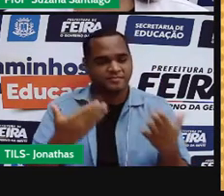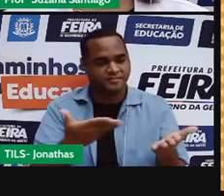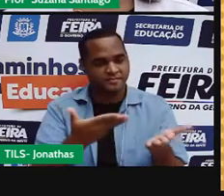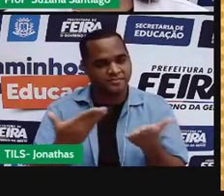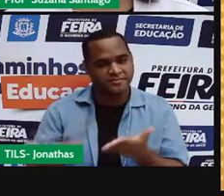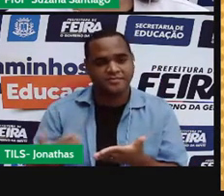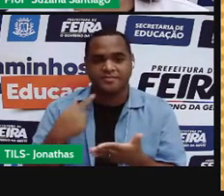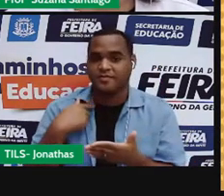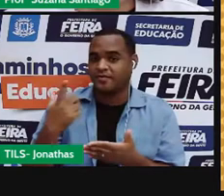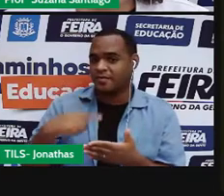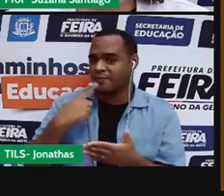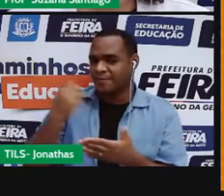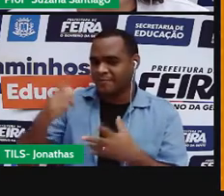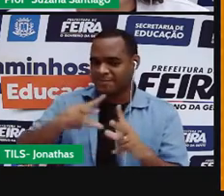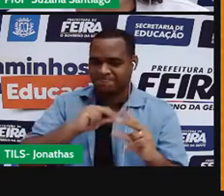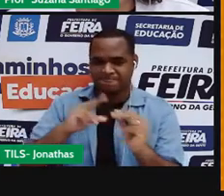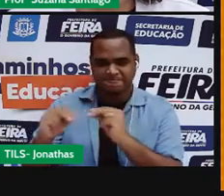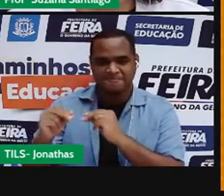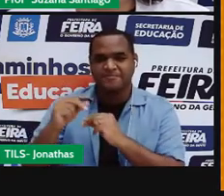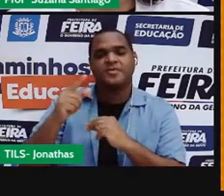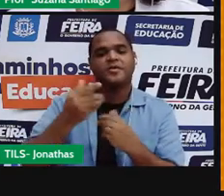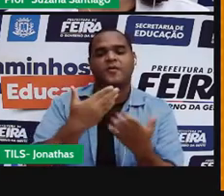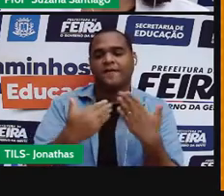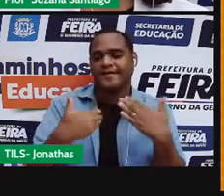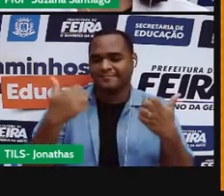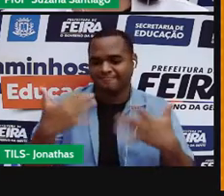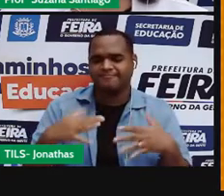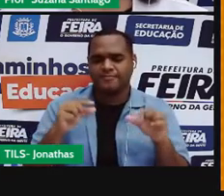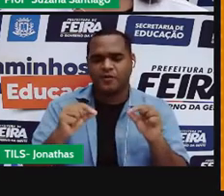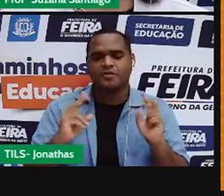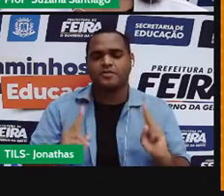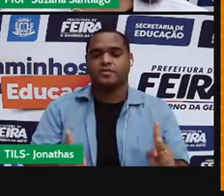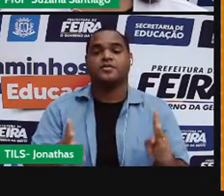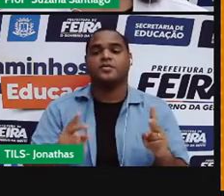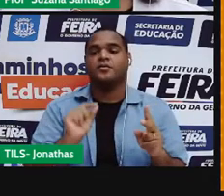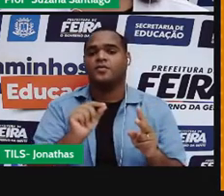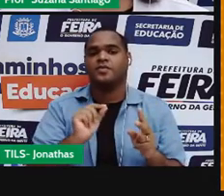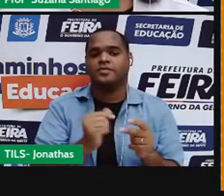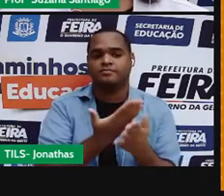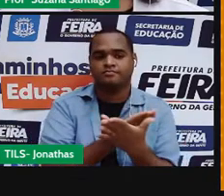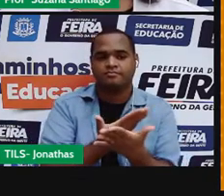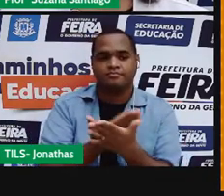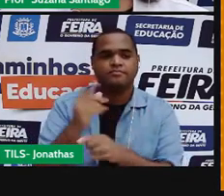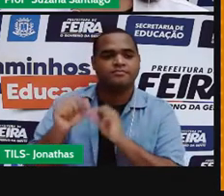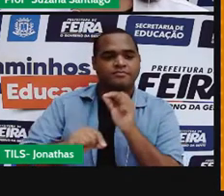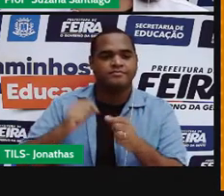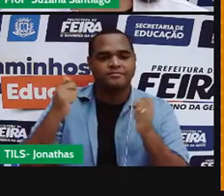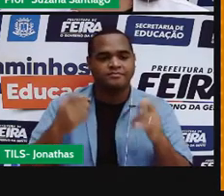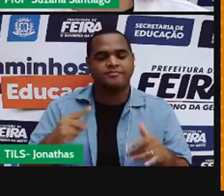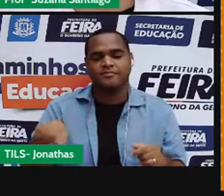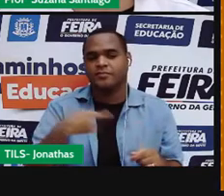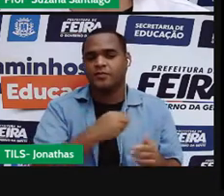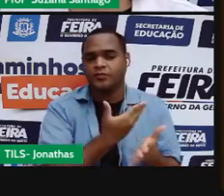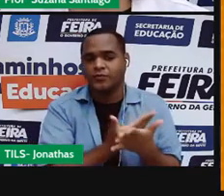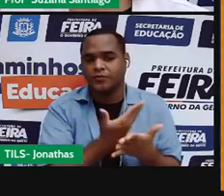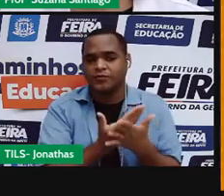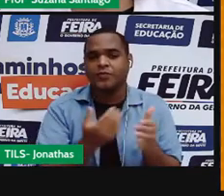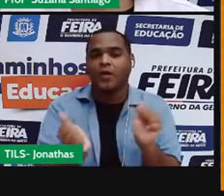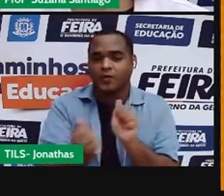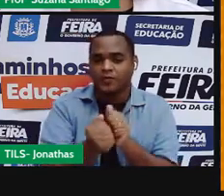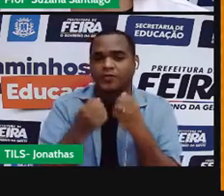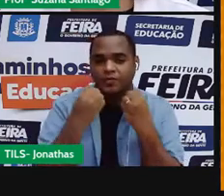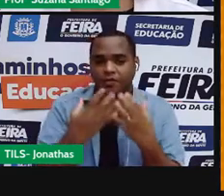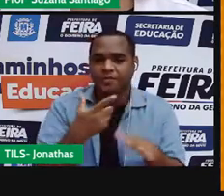para esse bate-papo aqui com a gente. E vamos continuar os nossos estudos por aqui, que hoje estão bem interessantes, né? Vamos